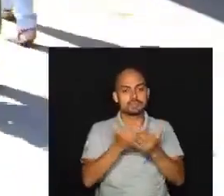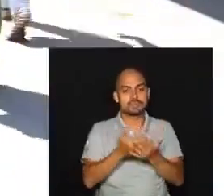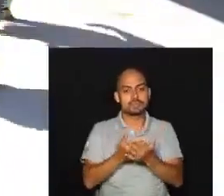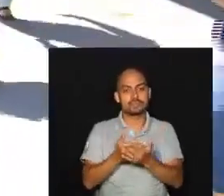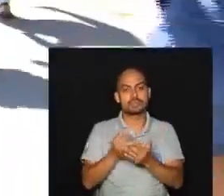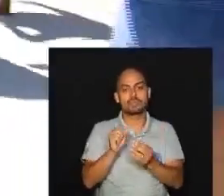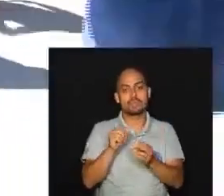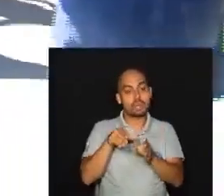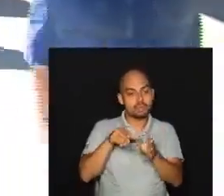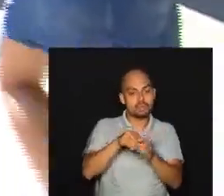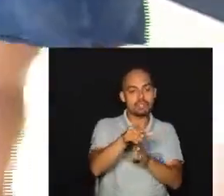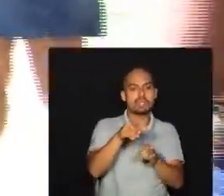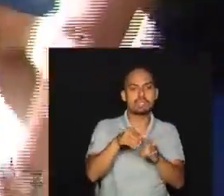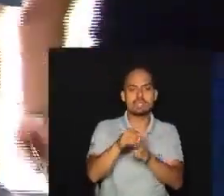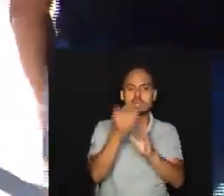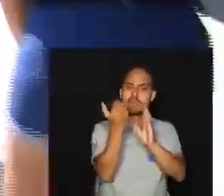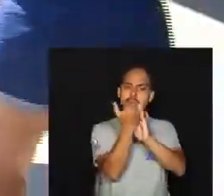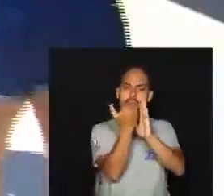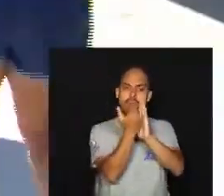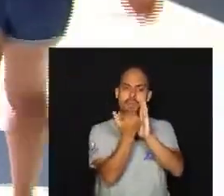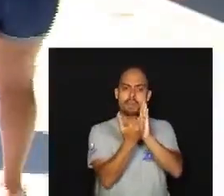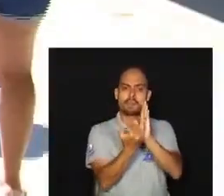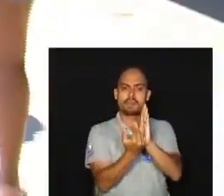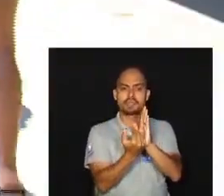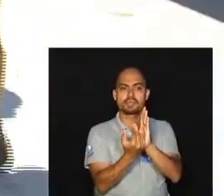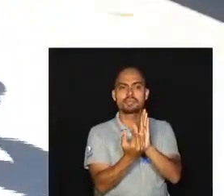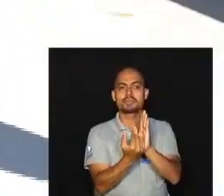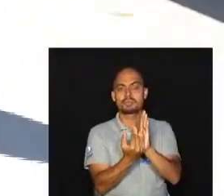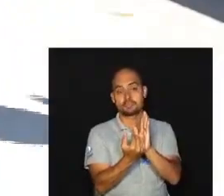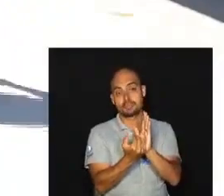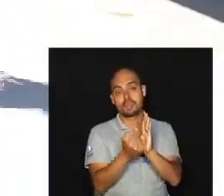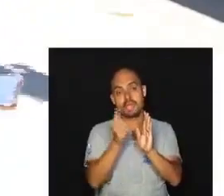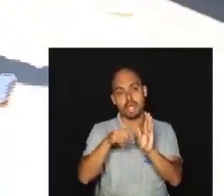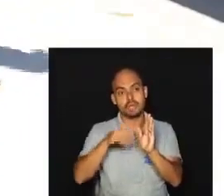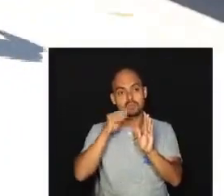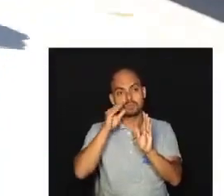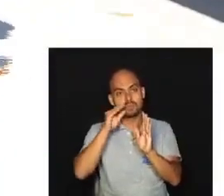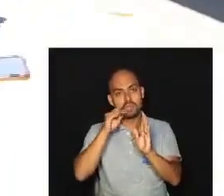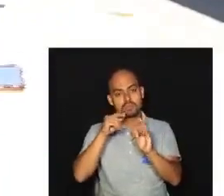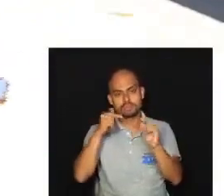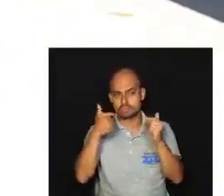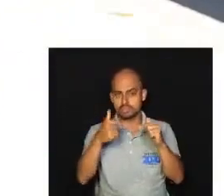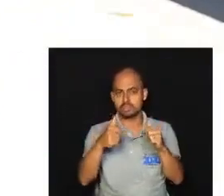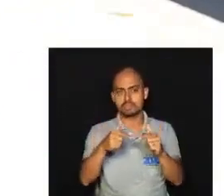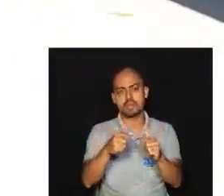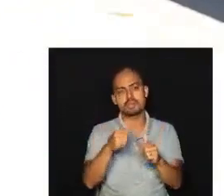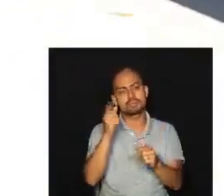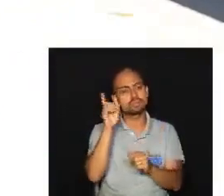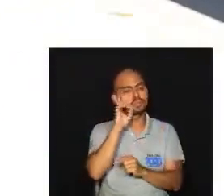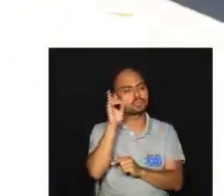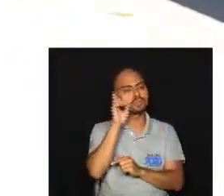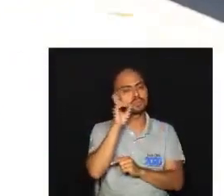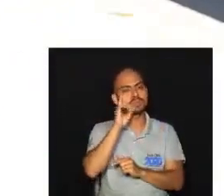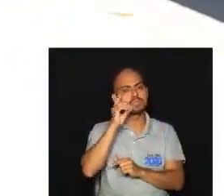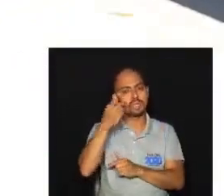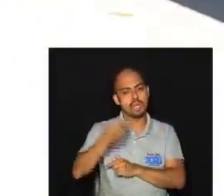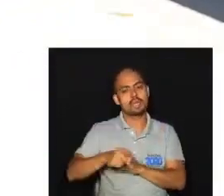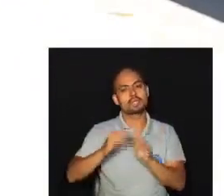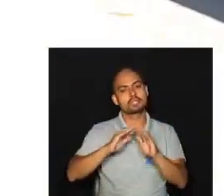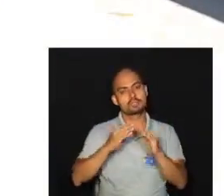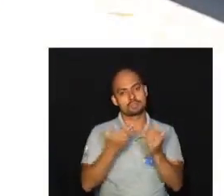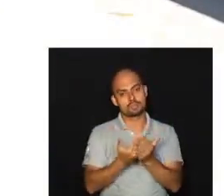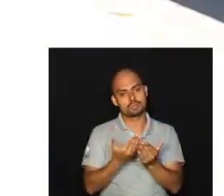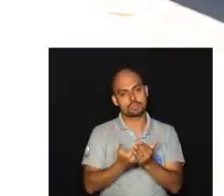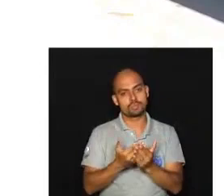essa orientação da sala de votação são funcionários que trabalham no dia a dia aqui na escola.